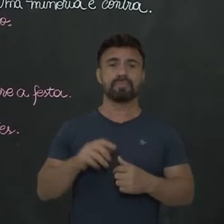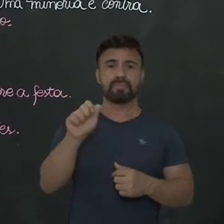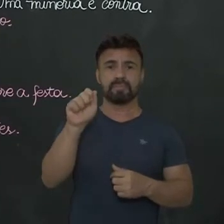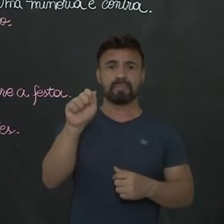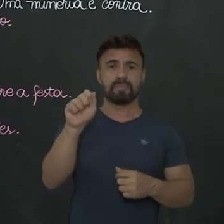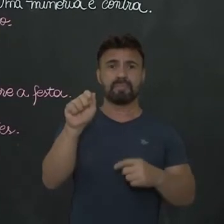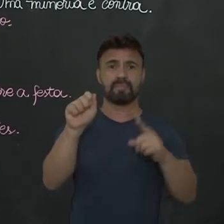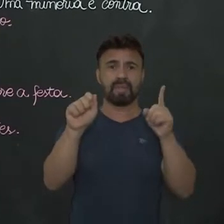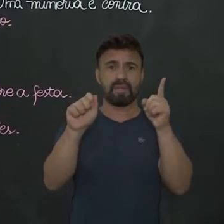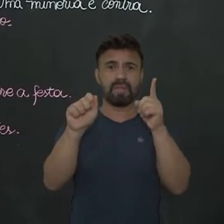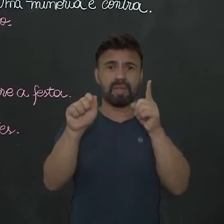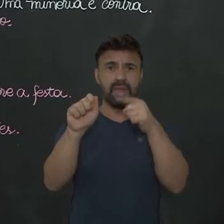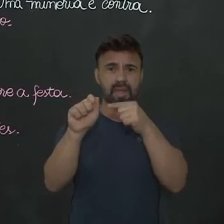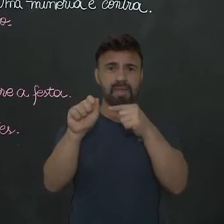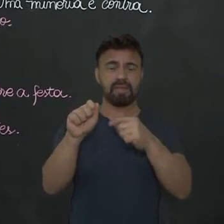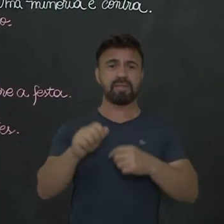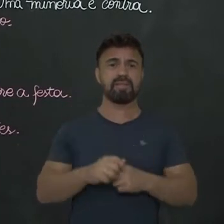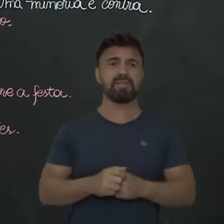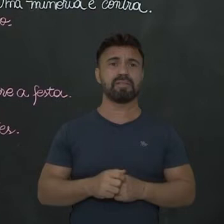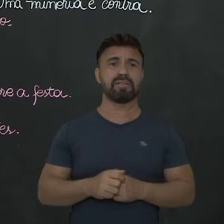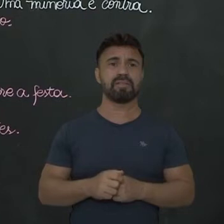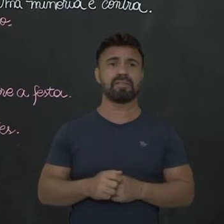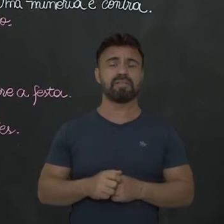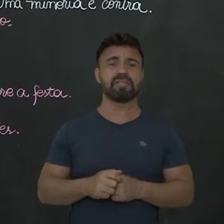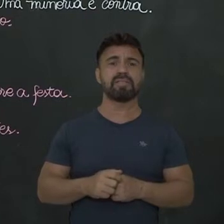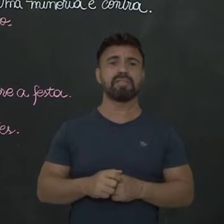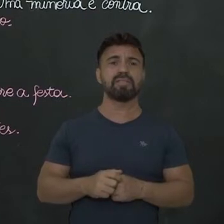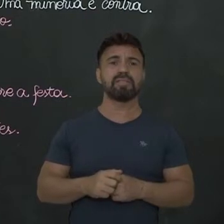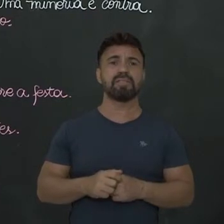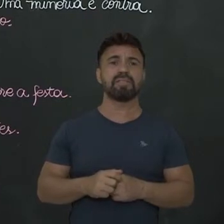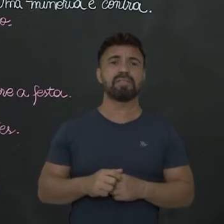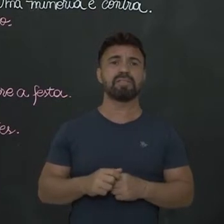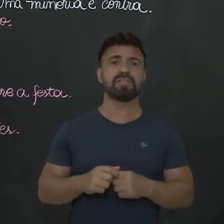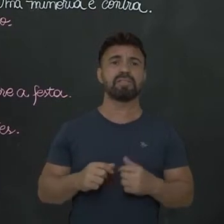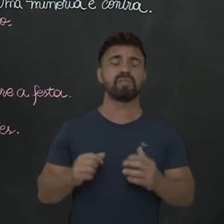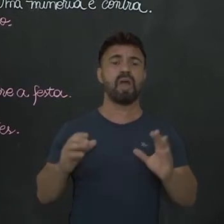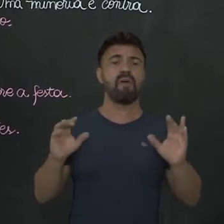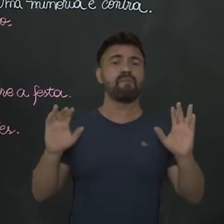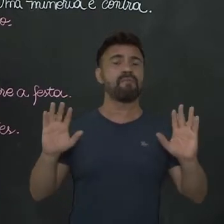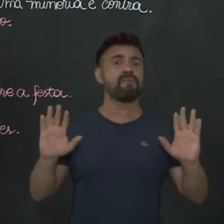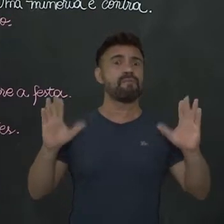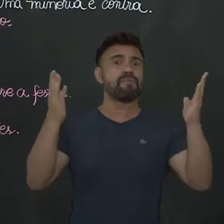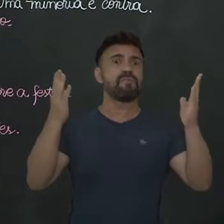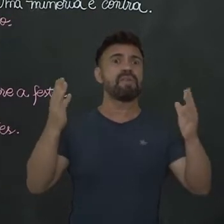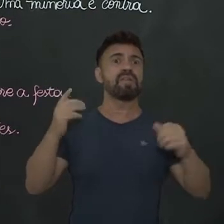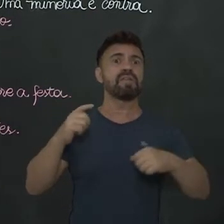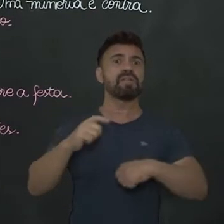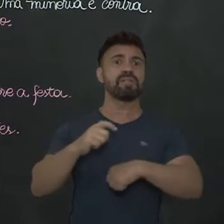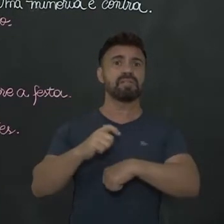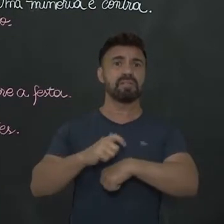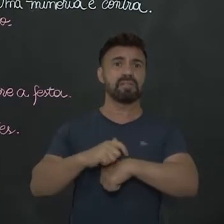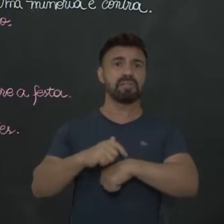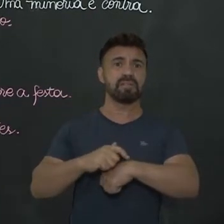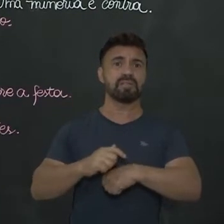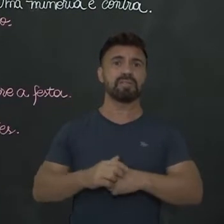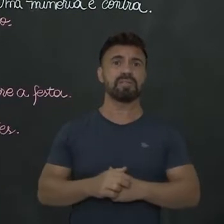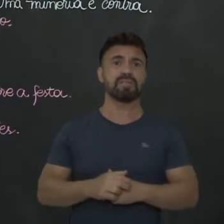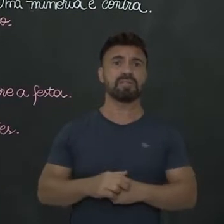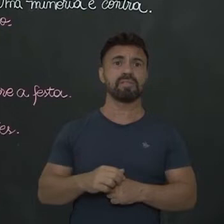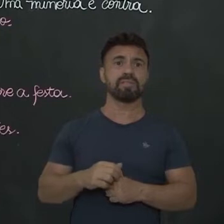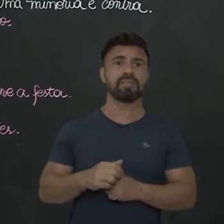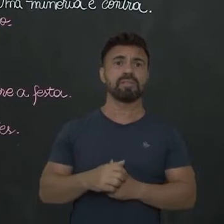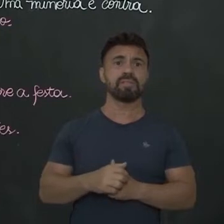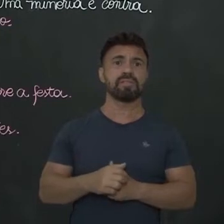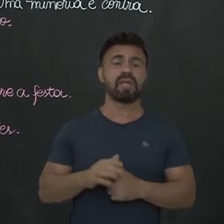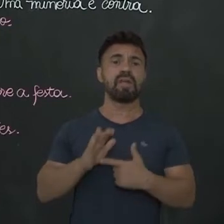pelo acento grave, nas expressões indicativas de hora. O show será a 1h ou será às 3h? Então aqui, nesse caso, eu preciso